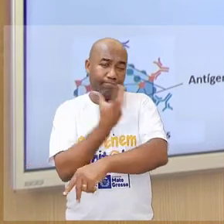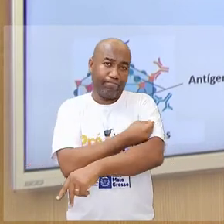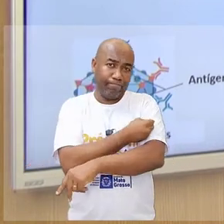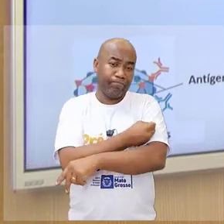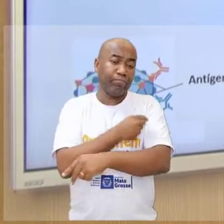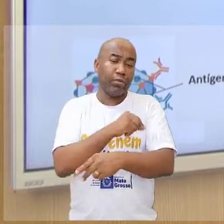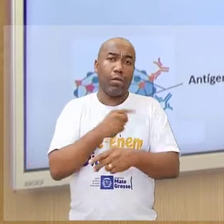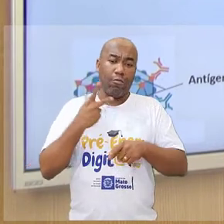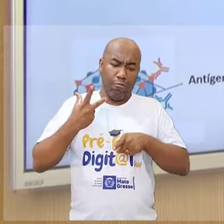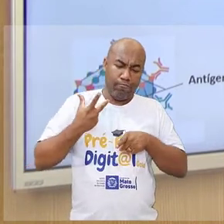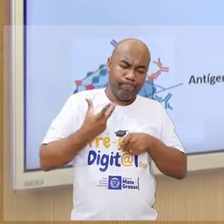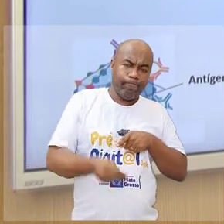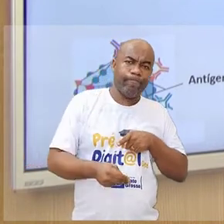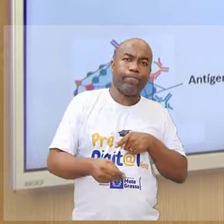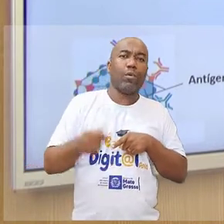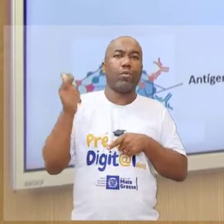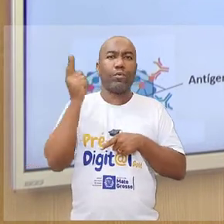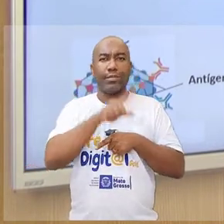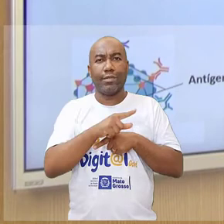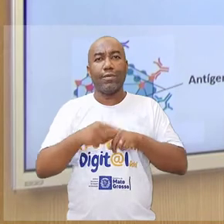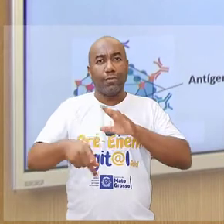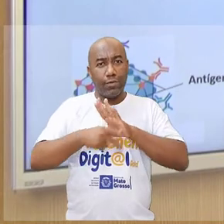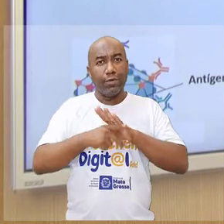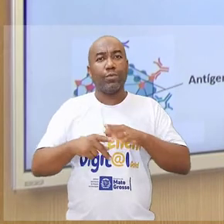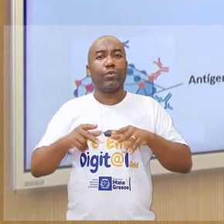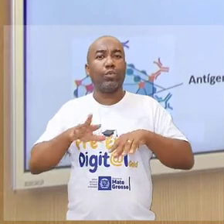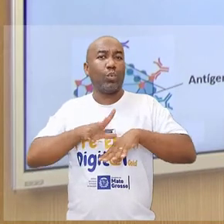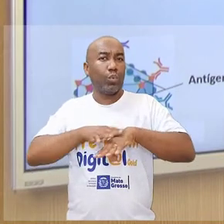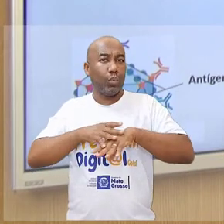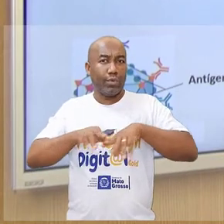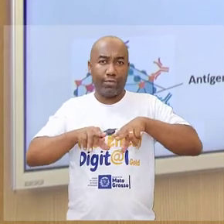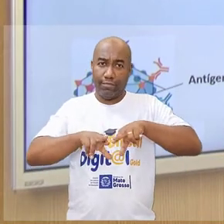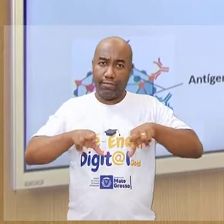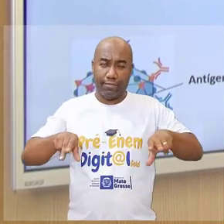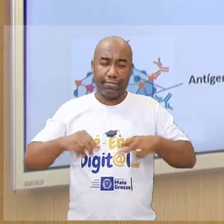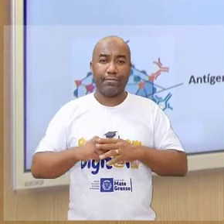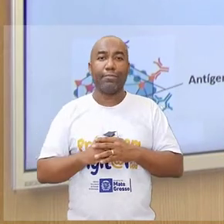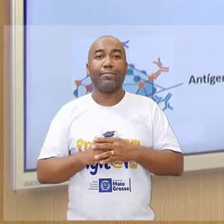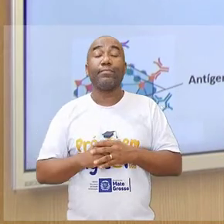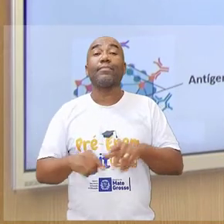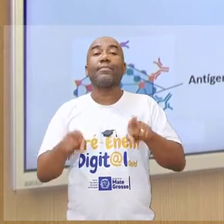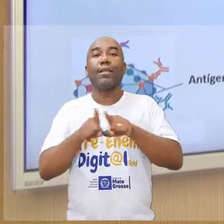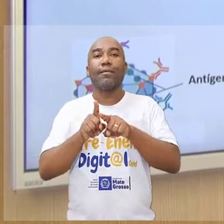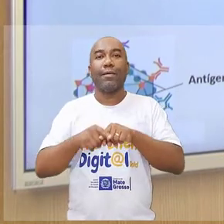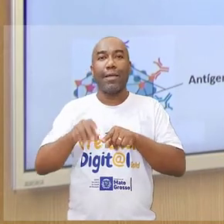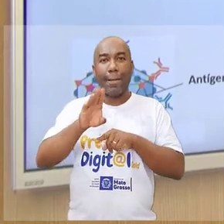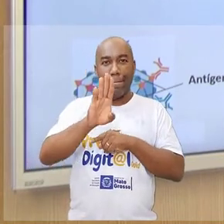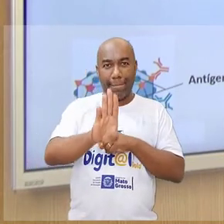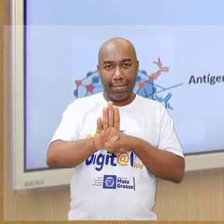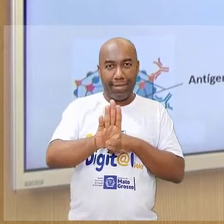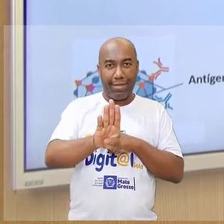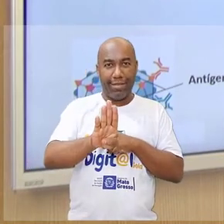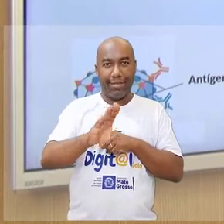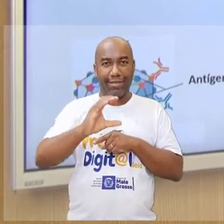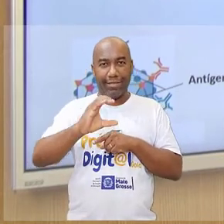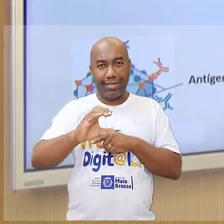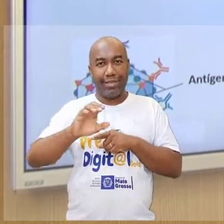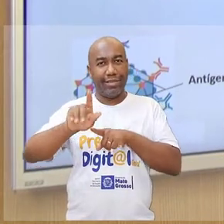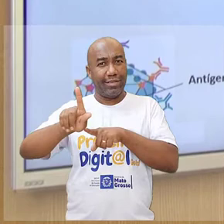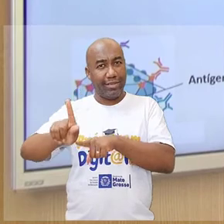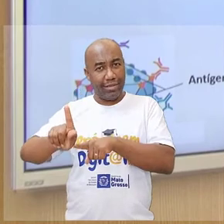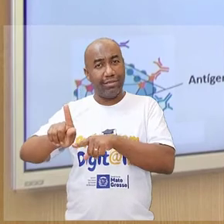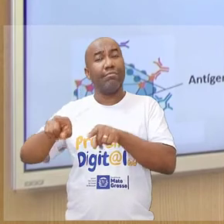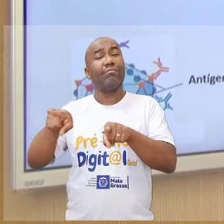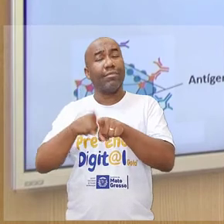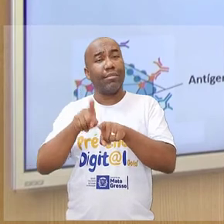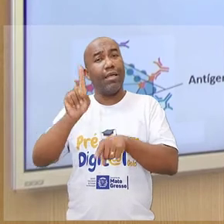combata vírus específicos de doenças específicas. A BCG é uma outra